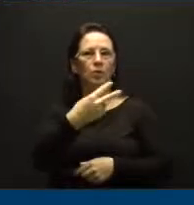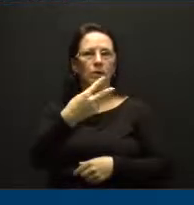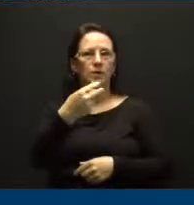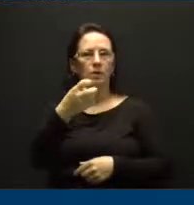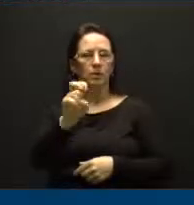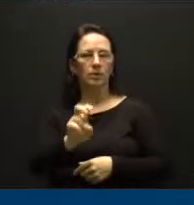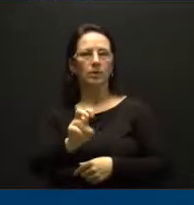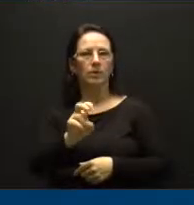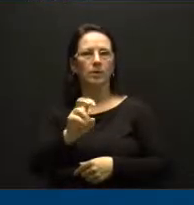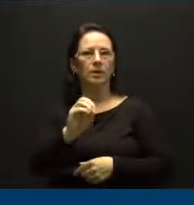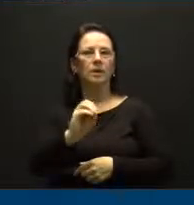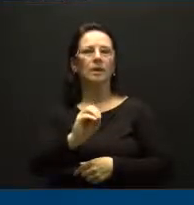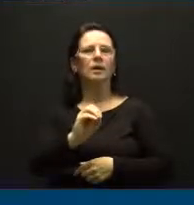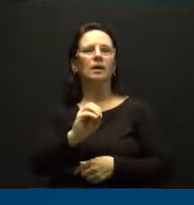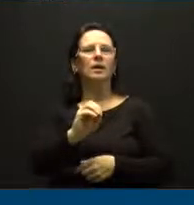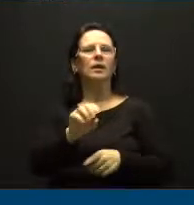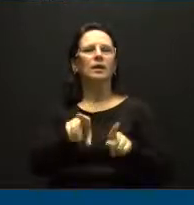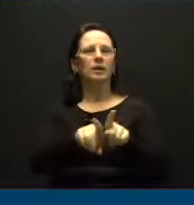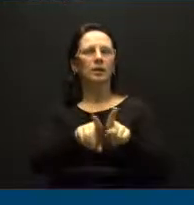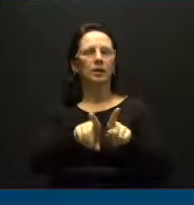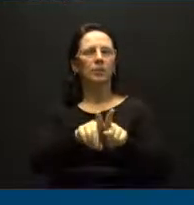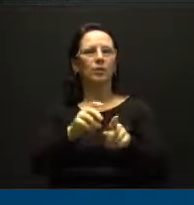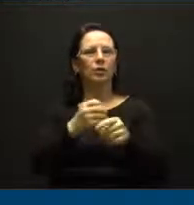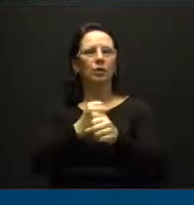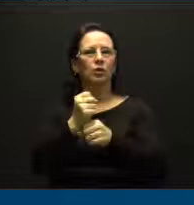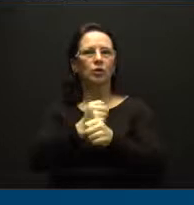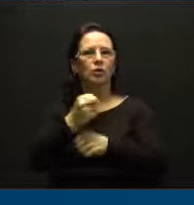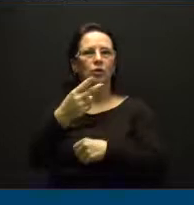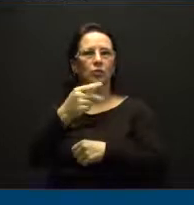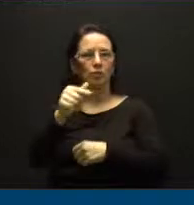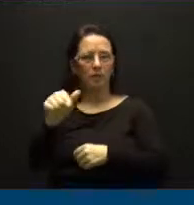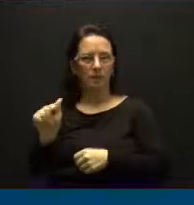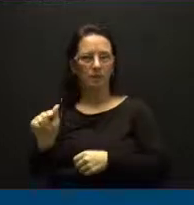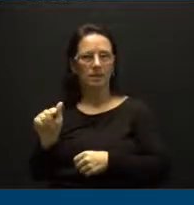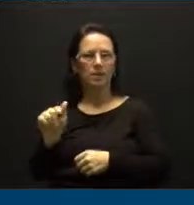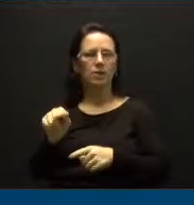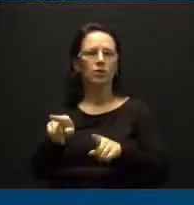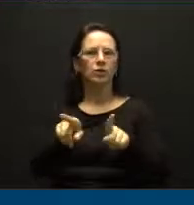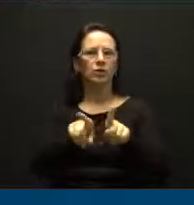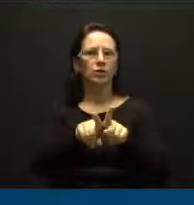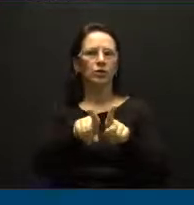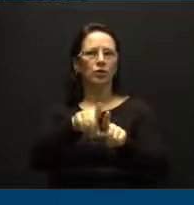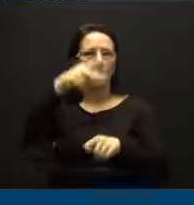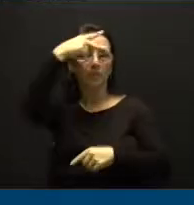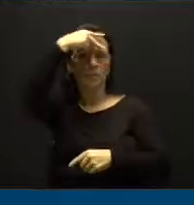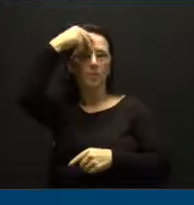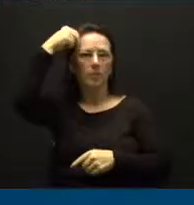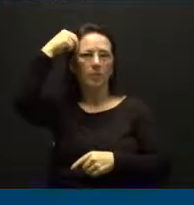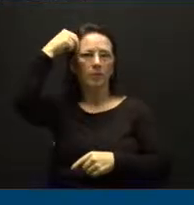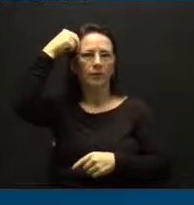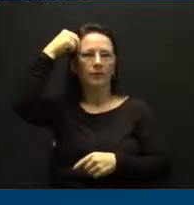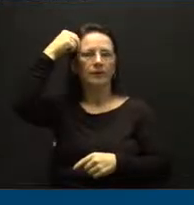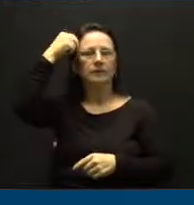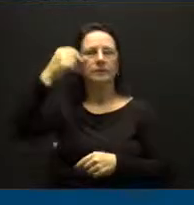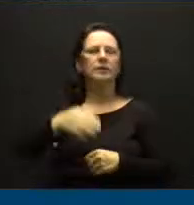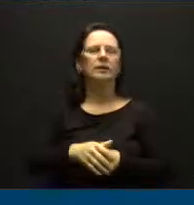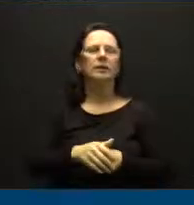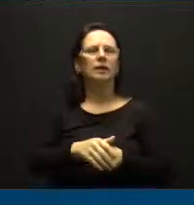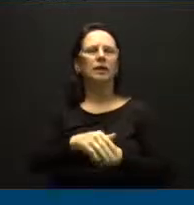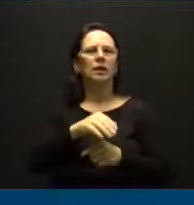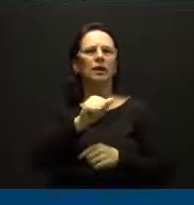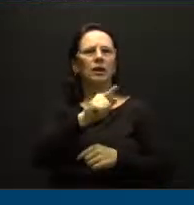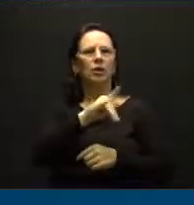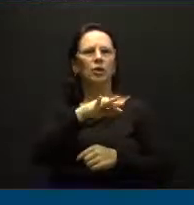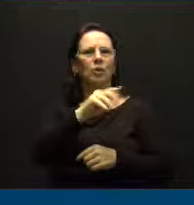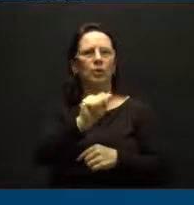2017 o projeto de lei número 62 de 2007 de autoria do prefeito municipal que autoriza o poder